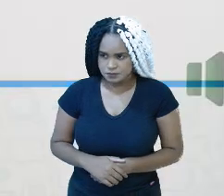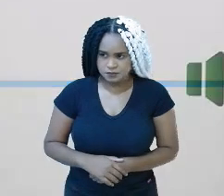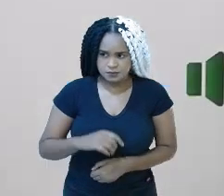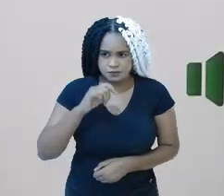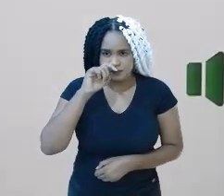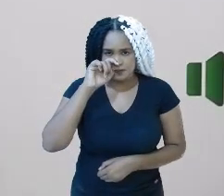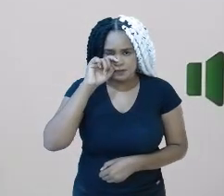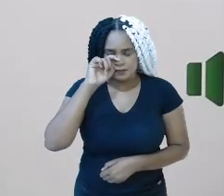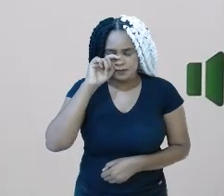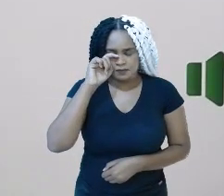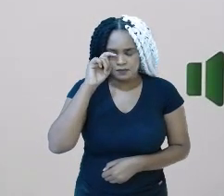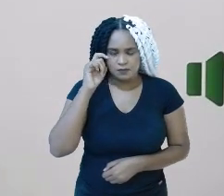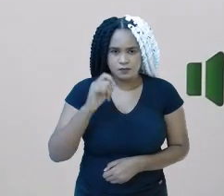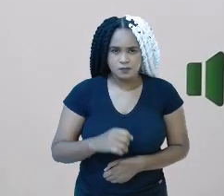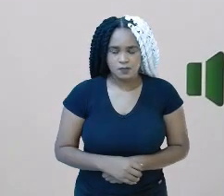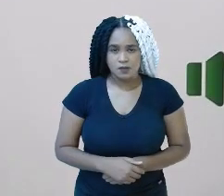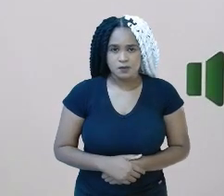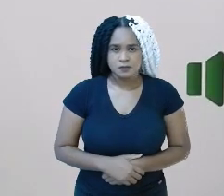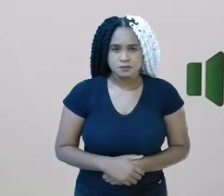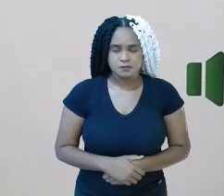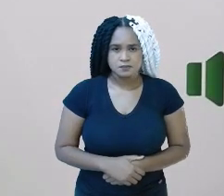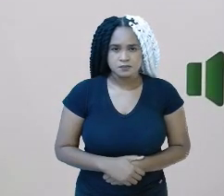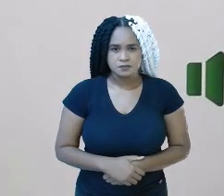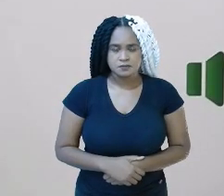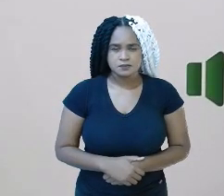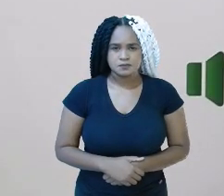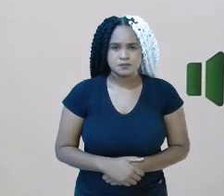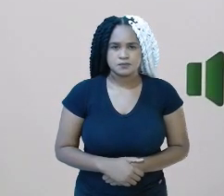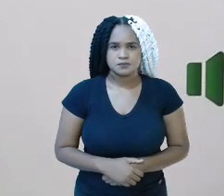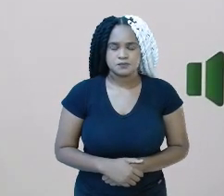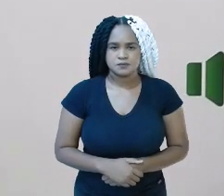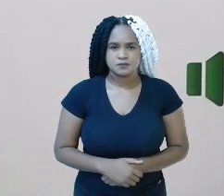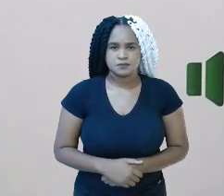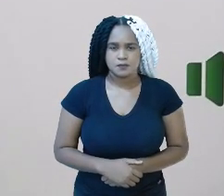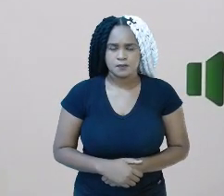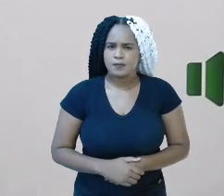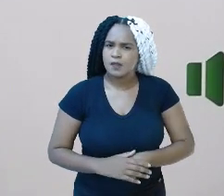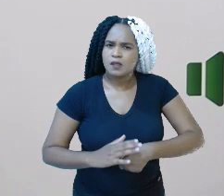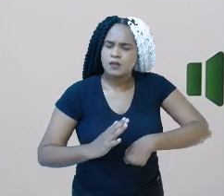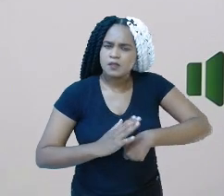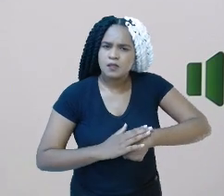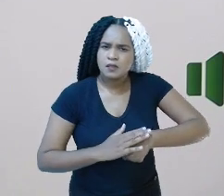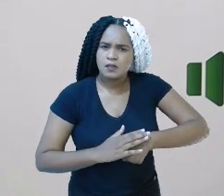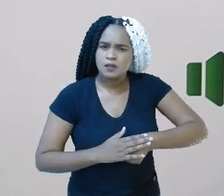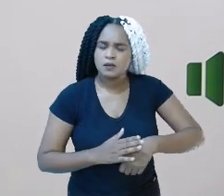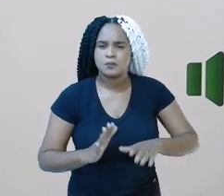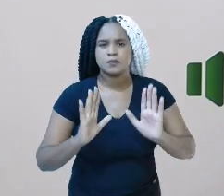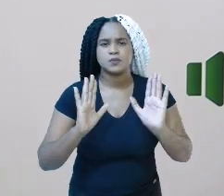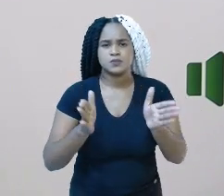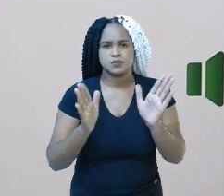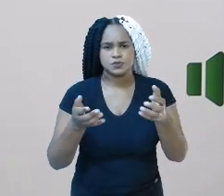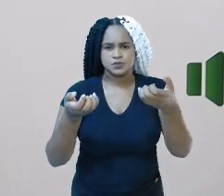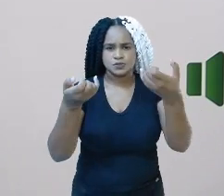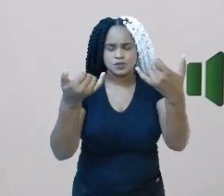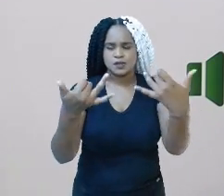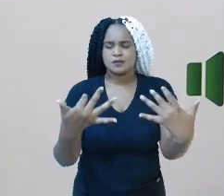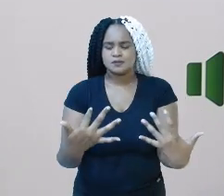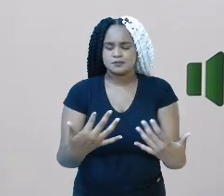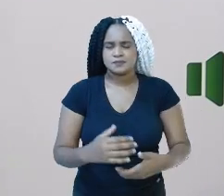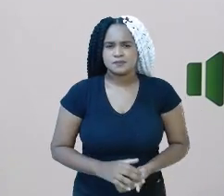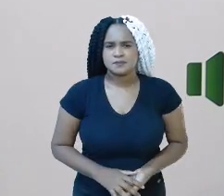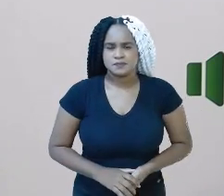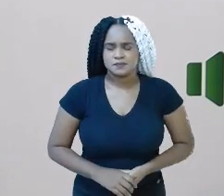medidoras, tá? Então, vamos dar sequência aqui. O tempo a gente já conversou um pouquinho sobre ele. E